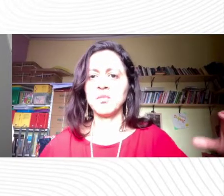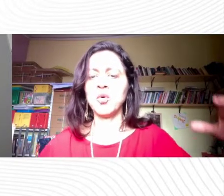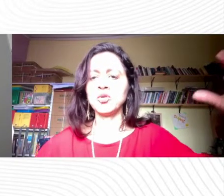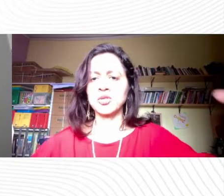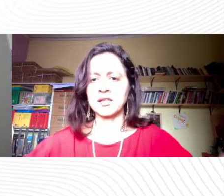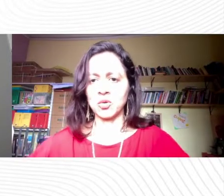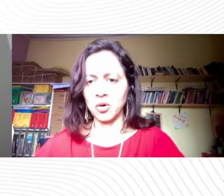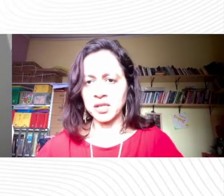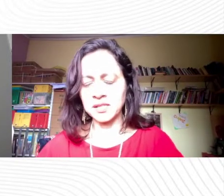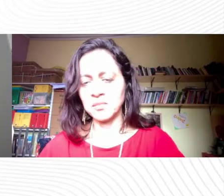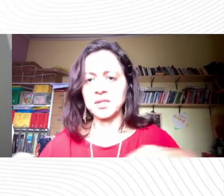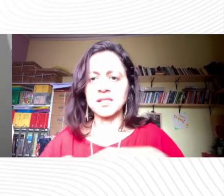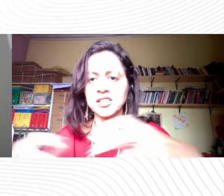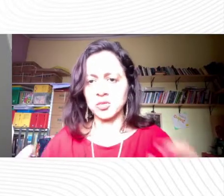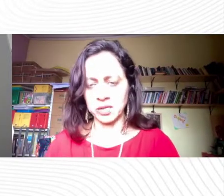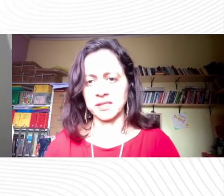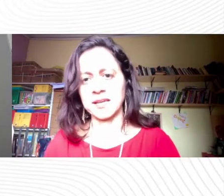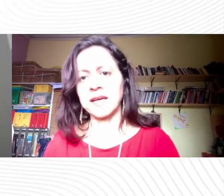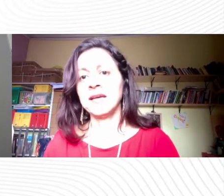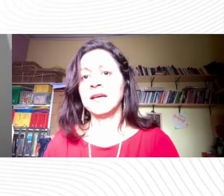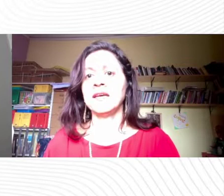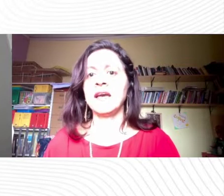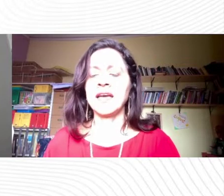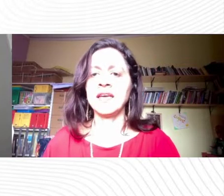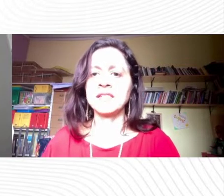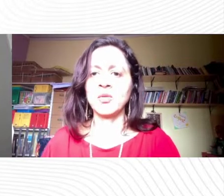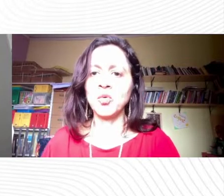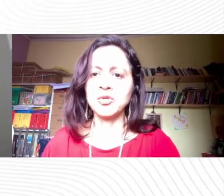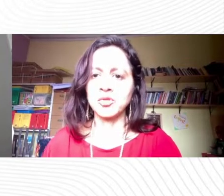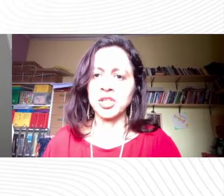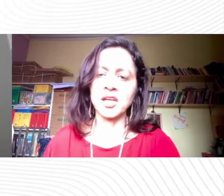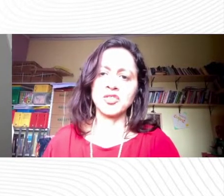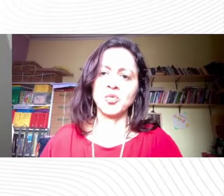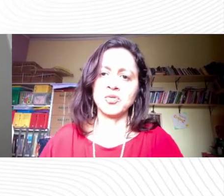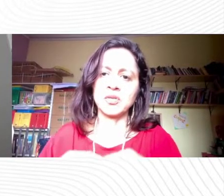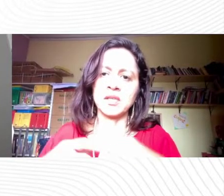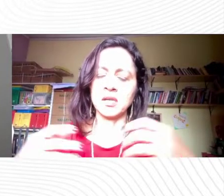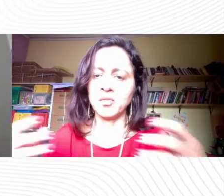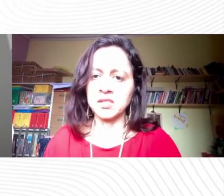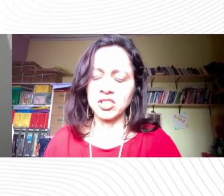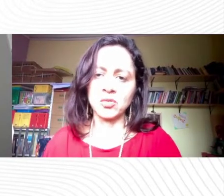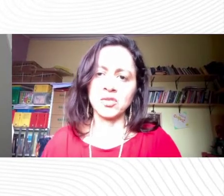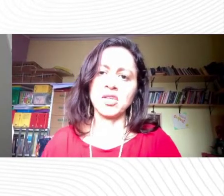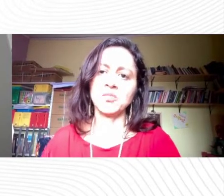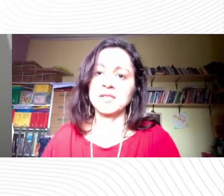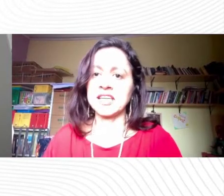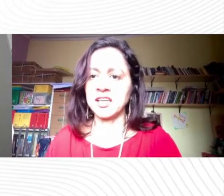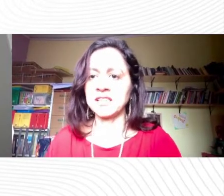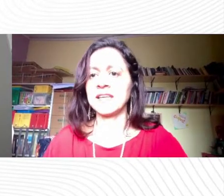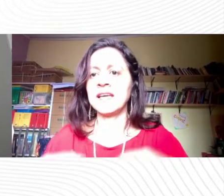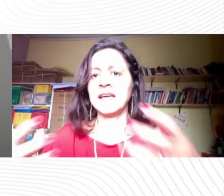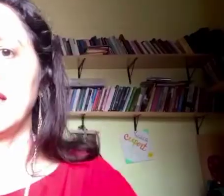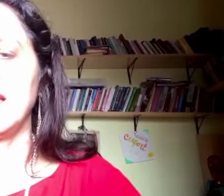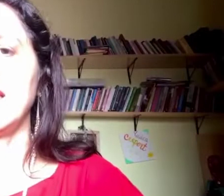tem muitos atores e muitas questões, né, e aí são muitos sujeitos, muitas instituições, muitos